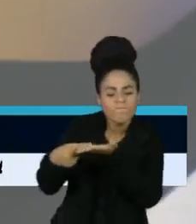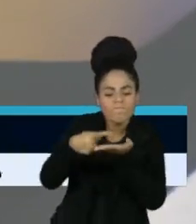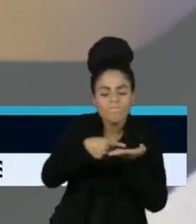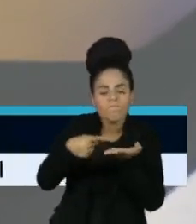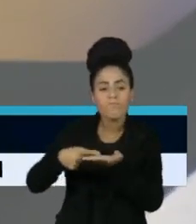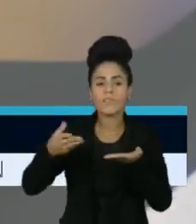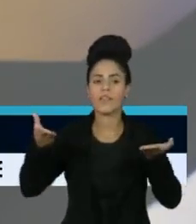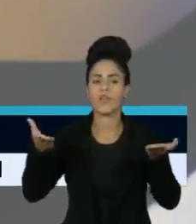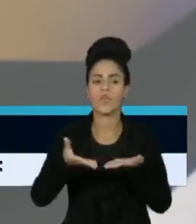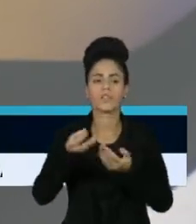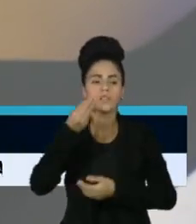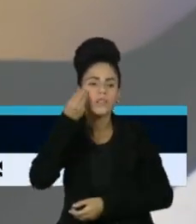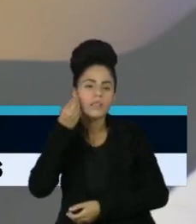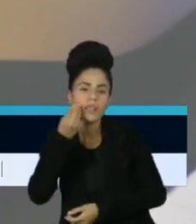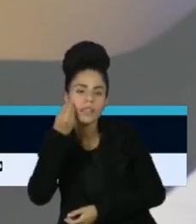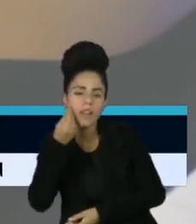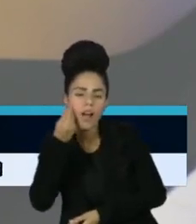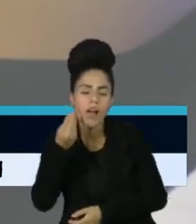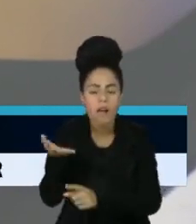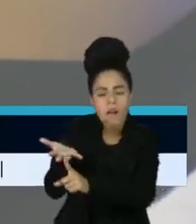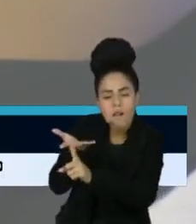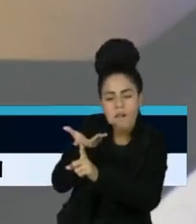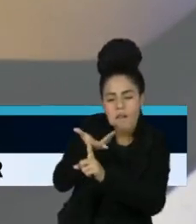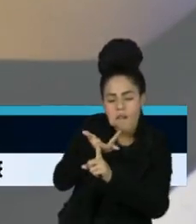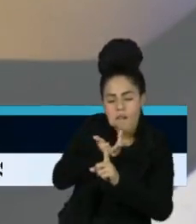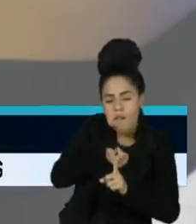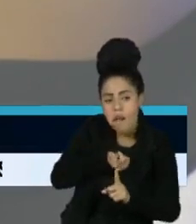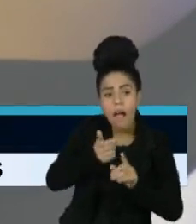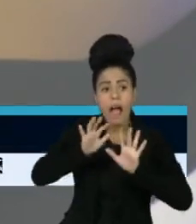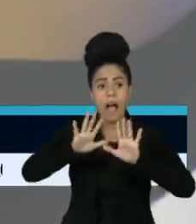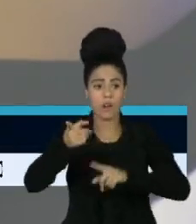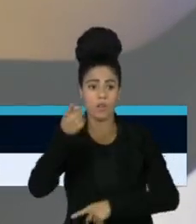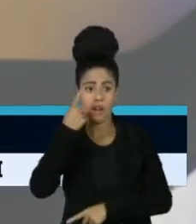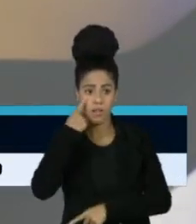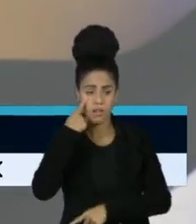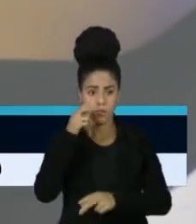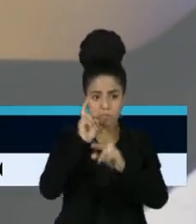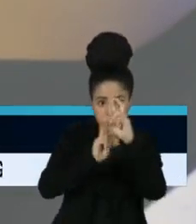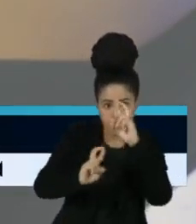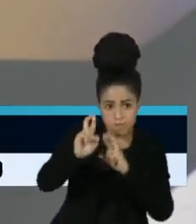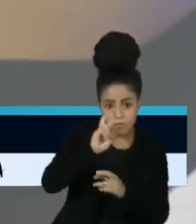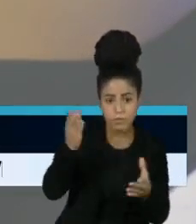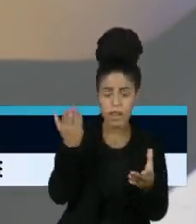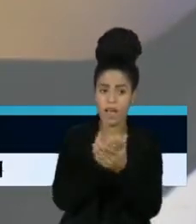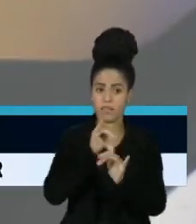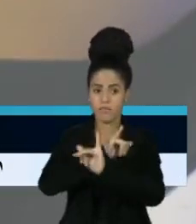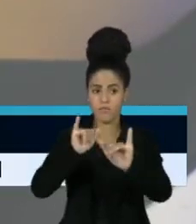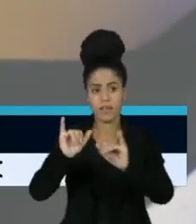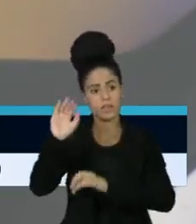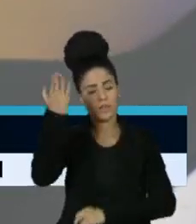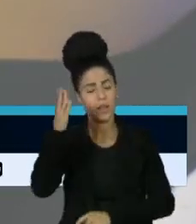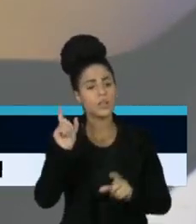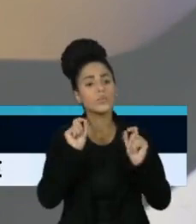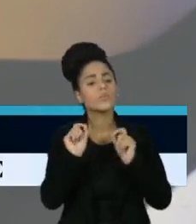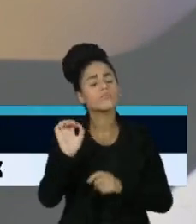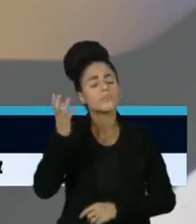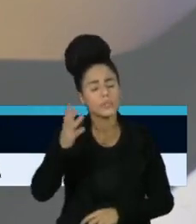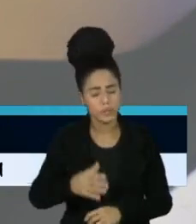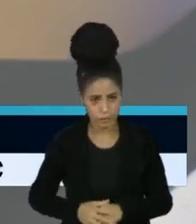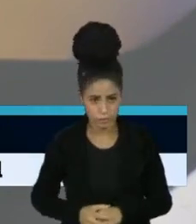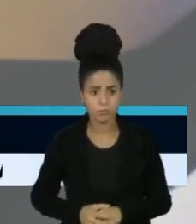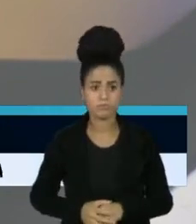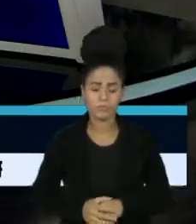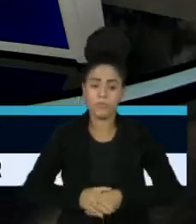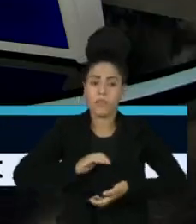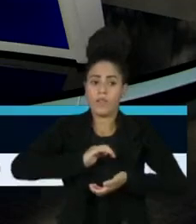hoje de jogar água na fervura. Agora, voltando ao inquérito das fake news, o que eu acho é que o